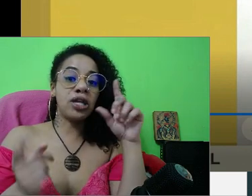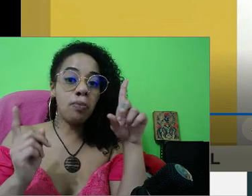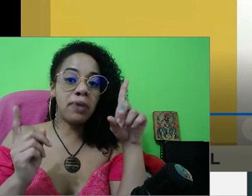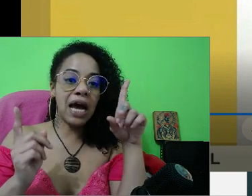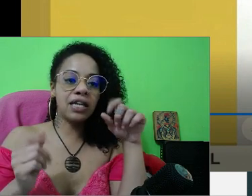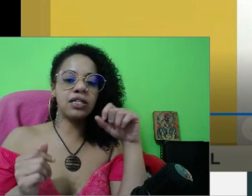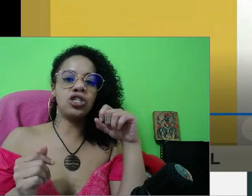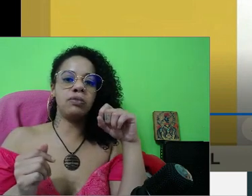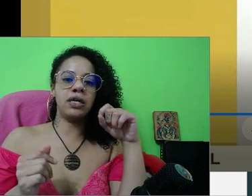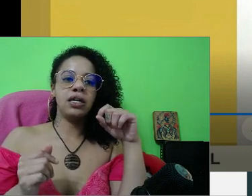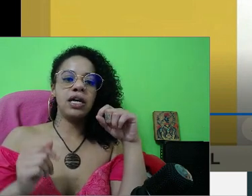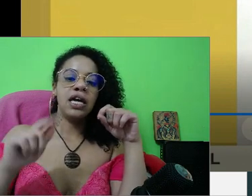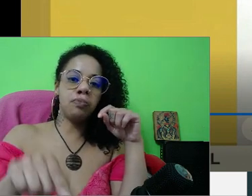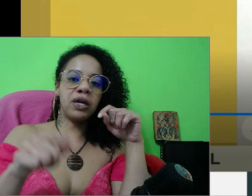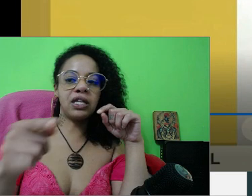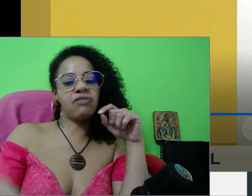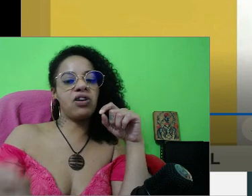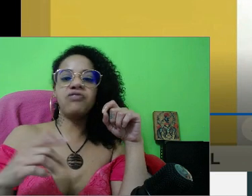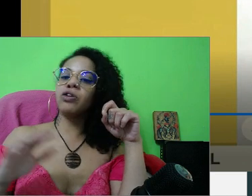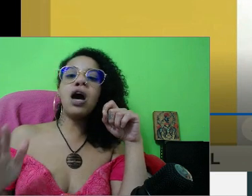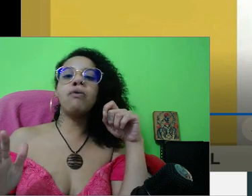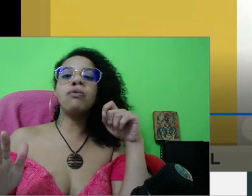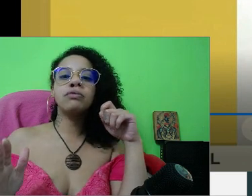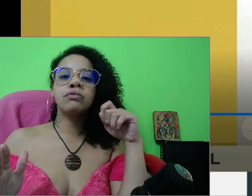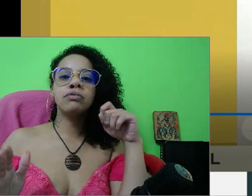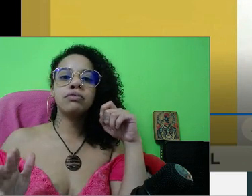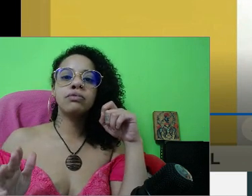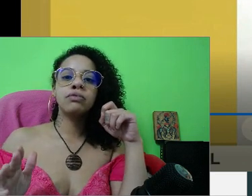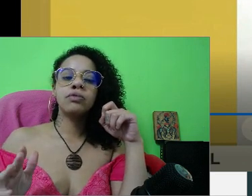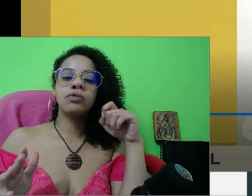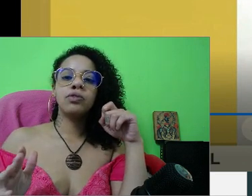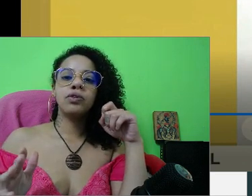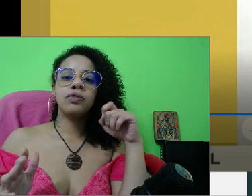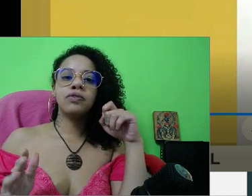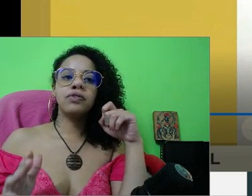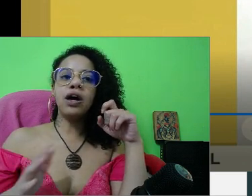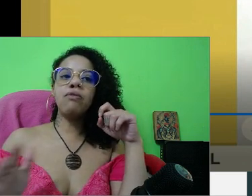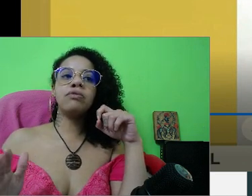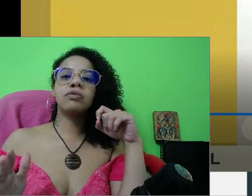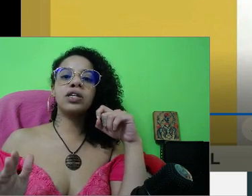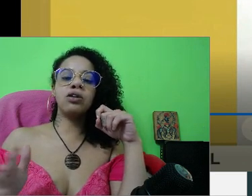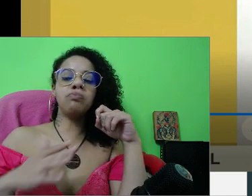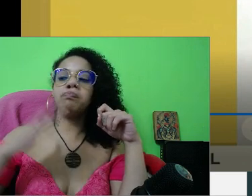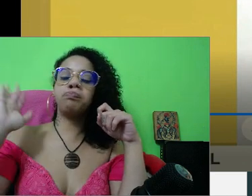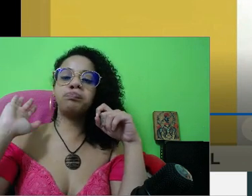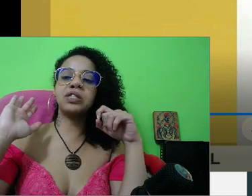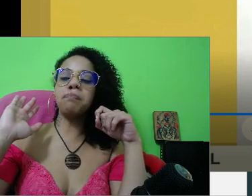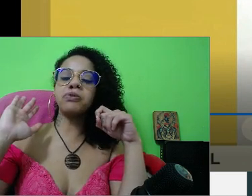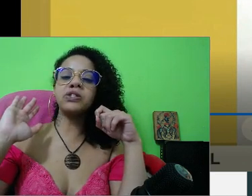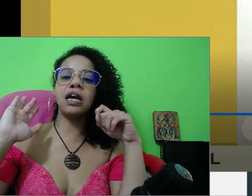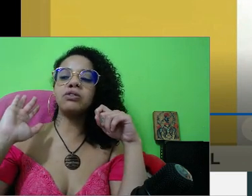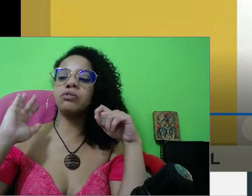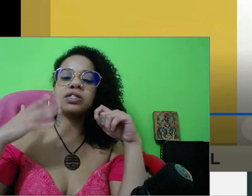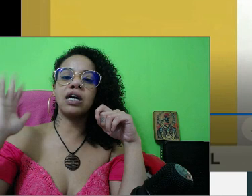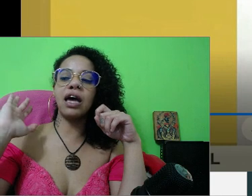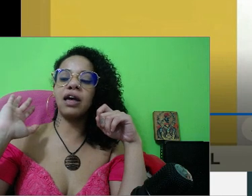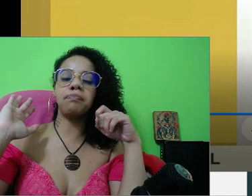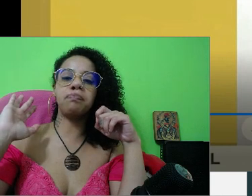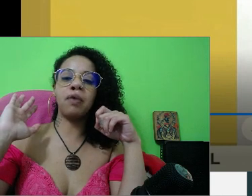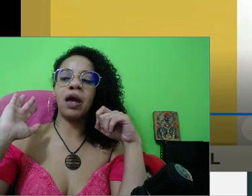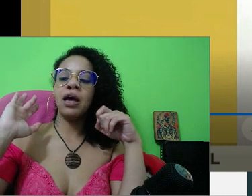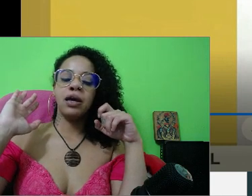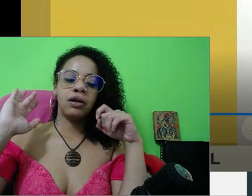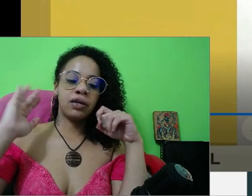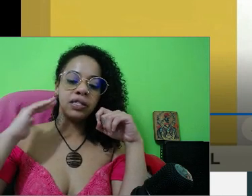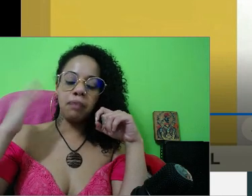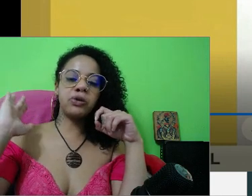atrás petrobrax que chama e o PT veio e falou não não queriam 100%